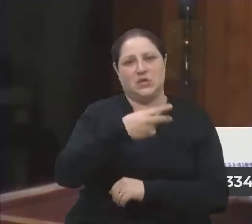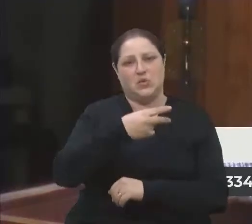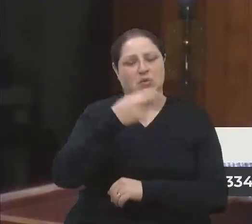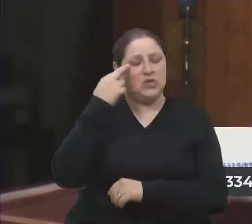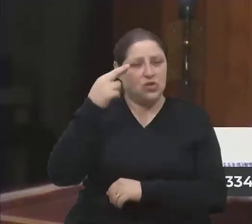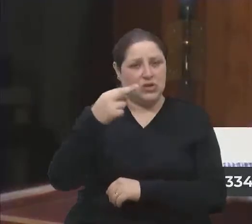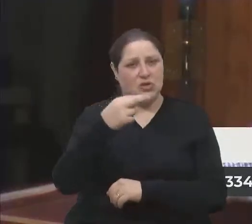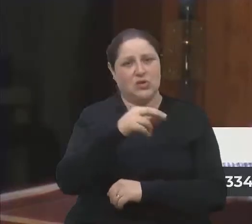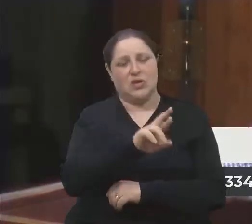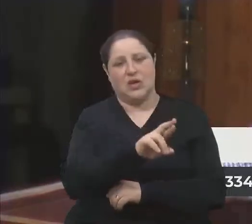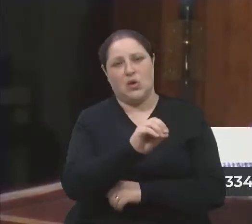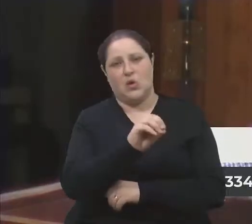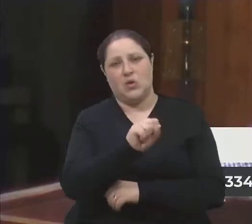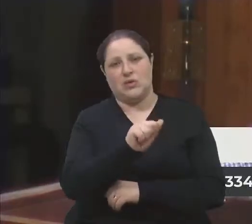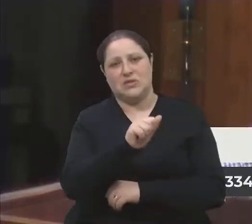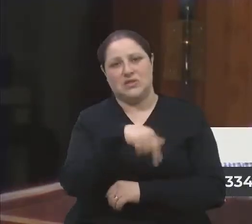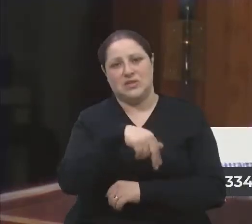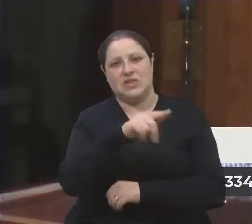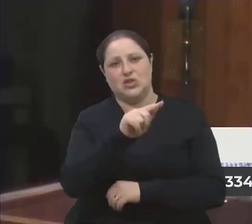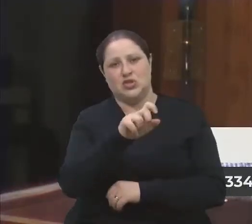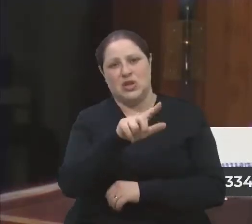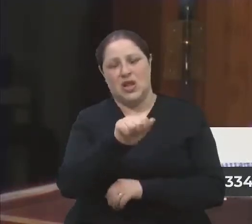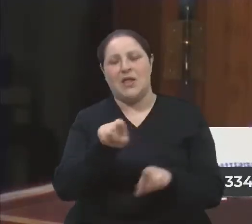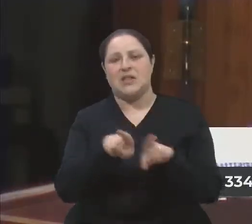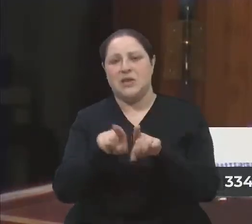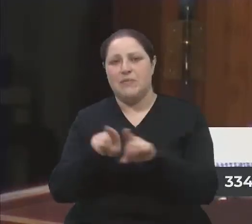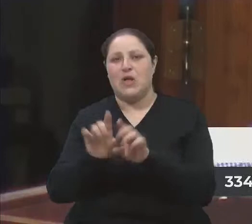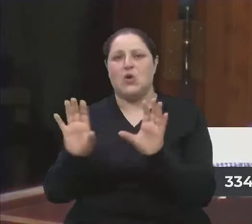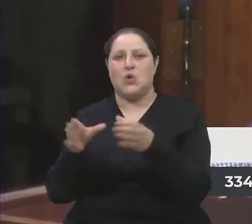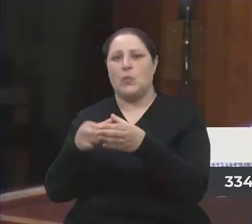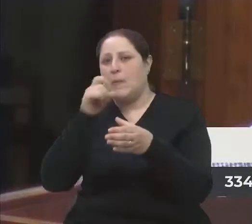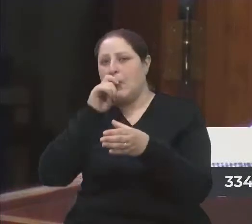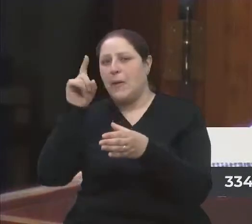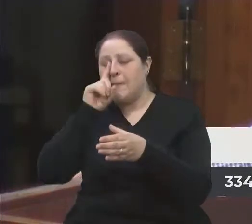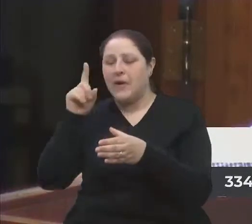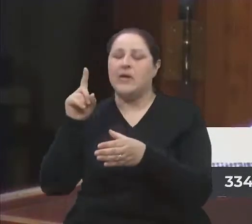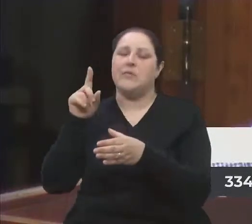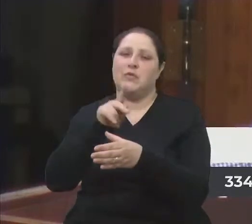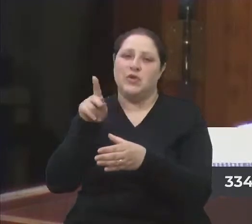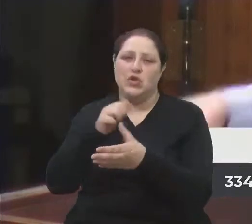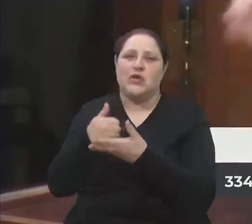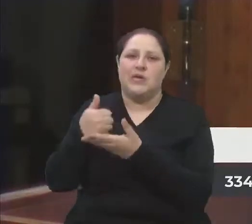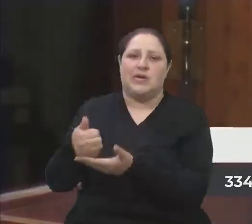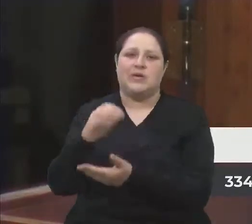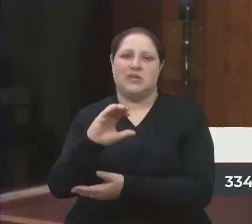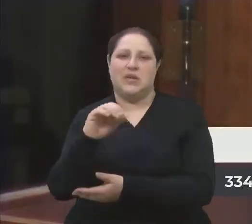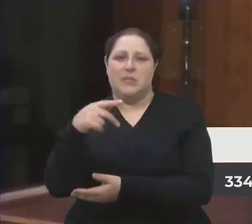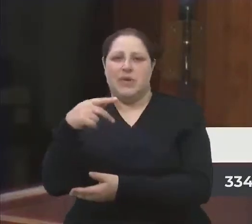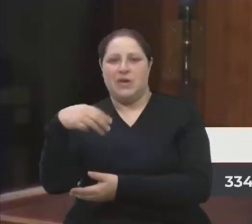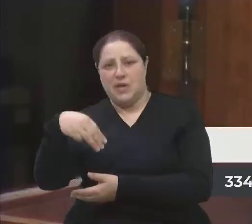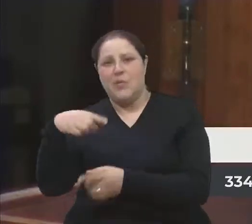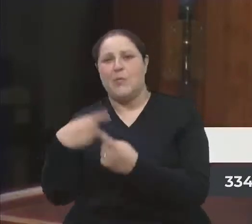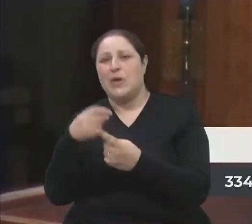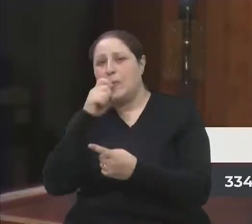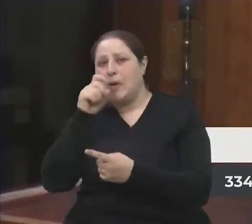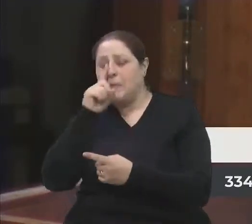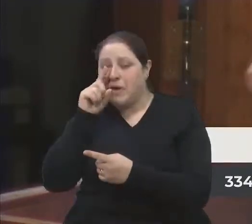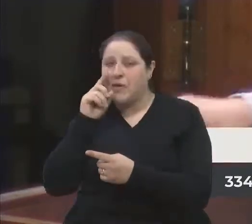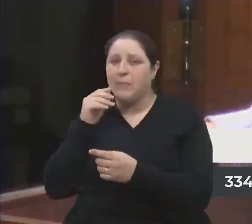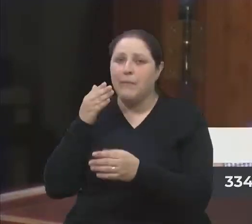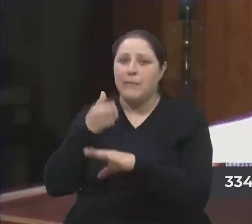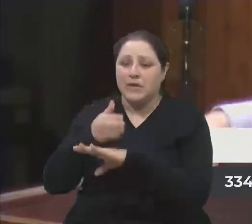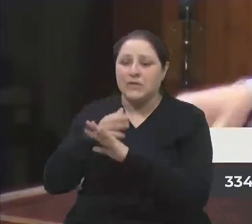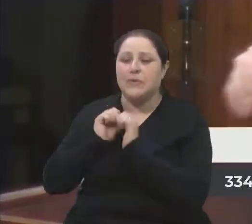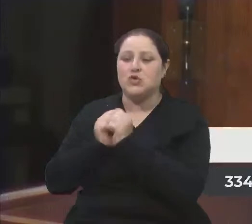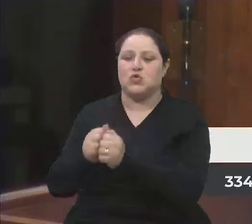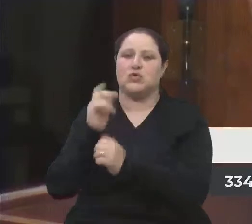ao CPM, porque os pais também fazem parte dessa história. Parabéns à população do Serrano,